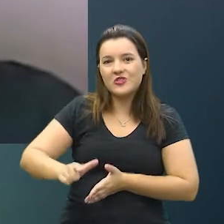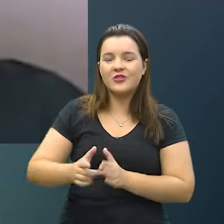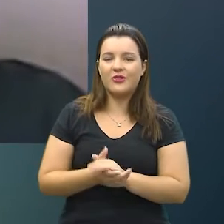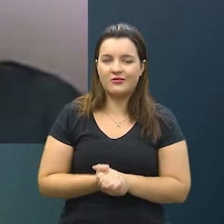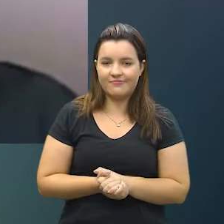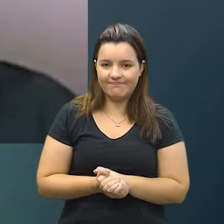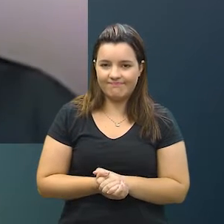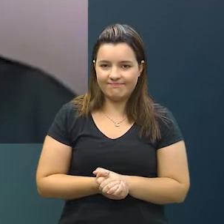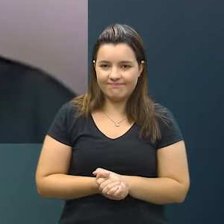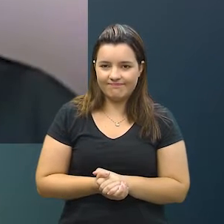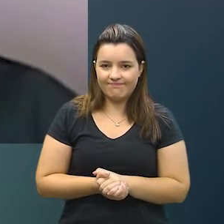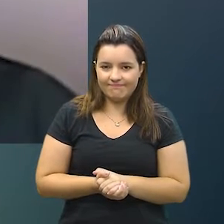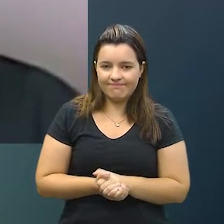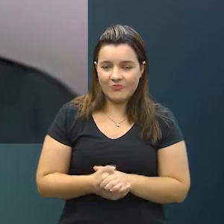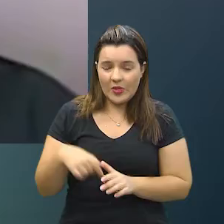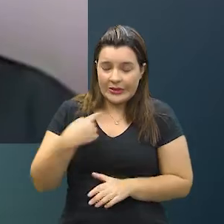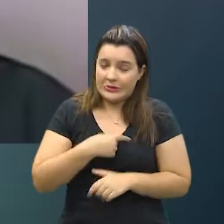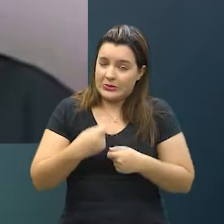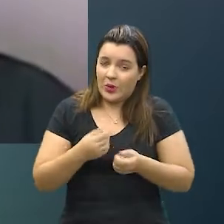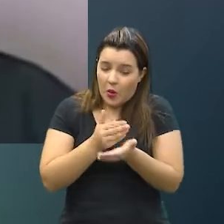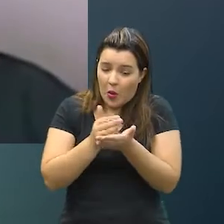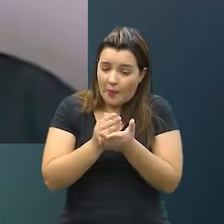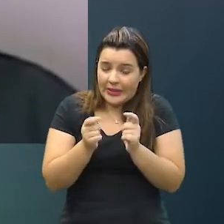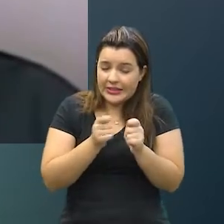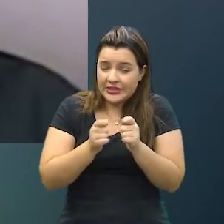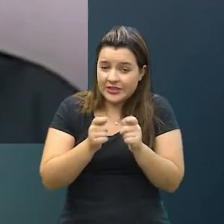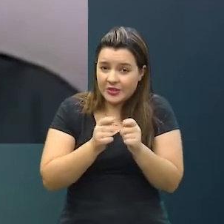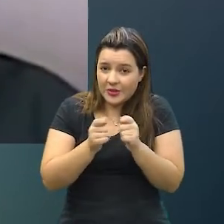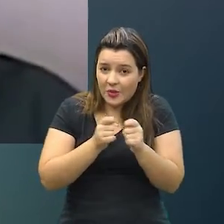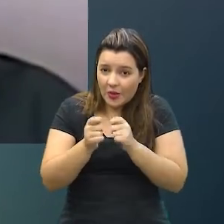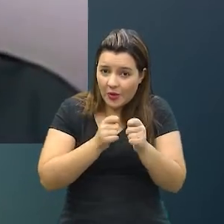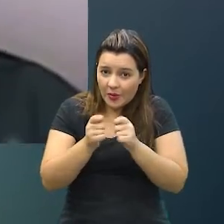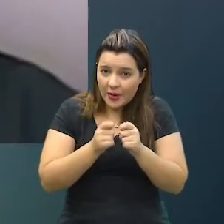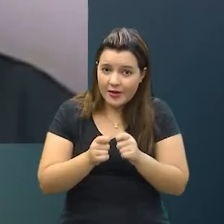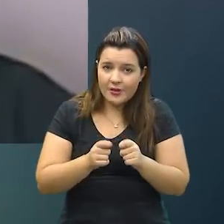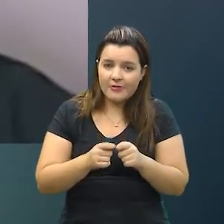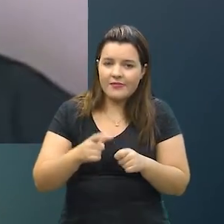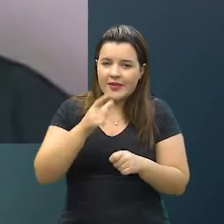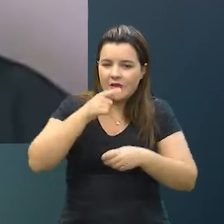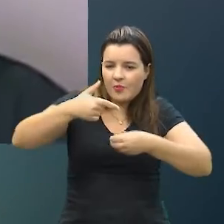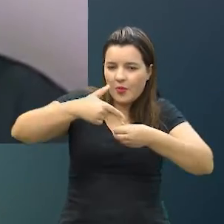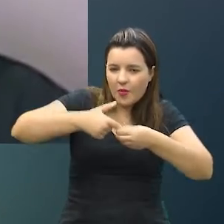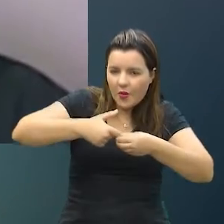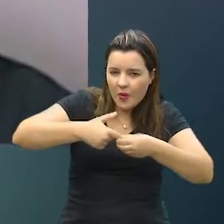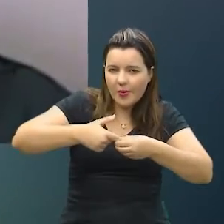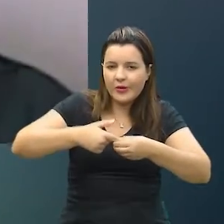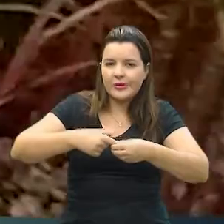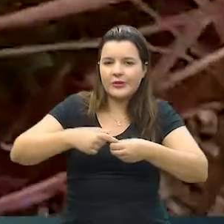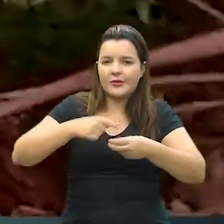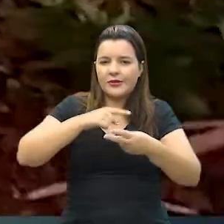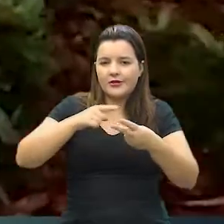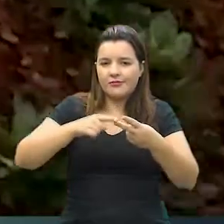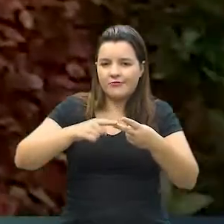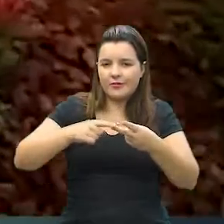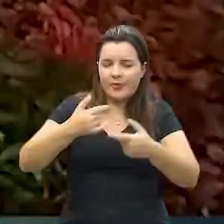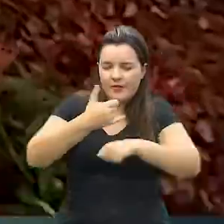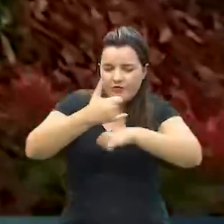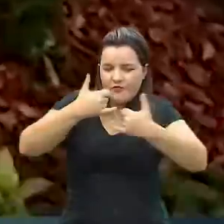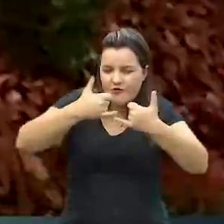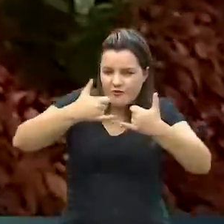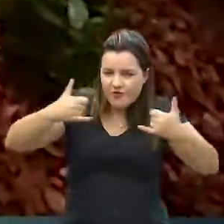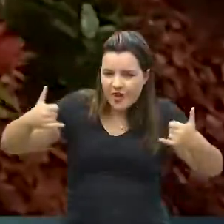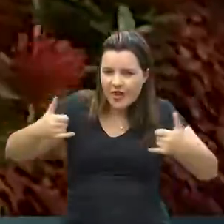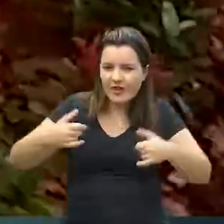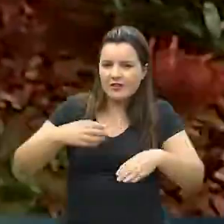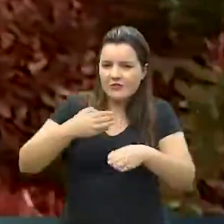que aconteceu? A gente teve que reduzir custo, né, com insumos, que era combustível, nylon, faca, passamos a fazer o